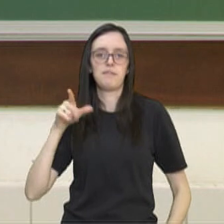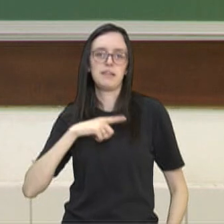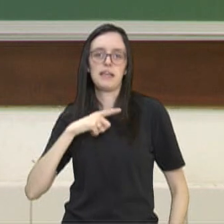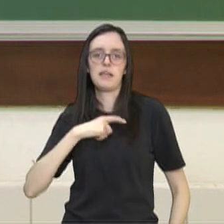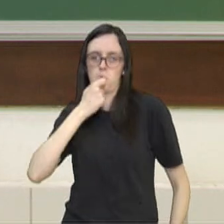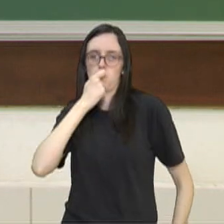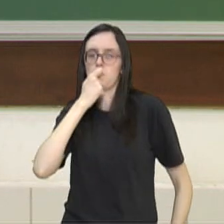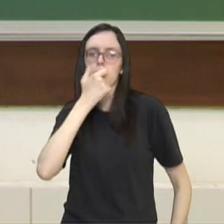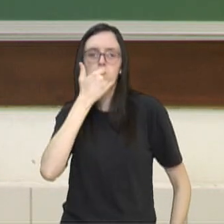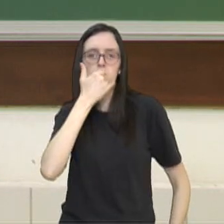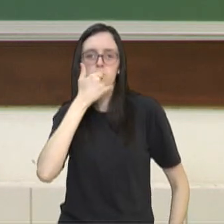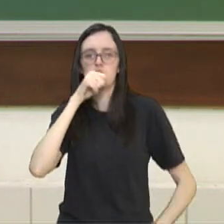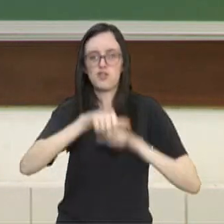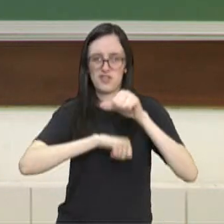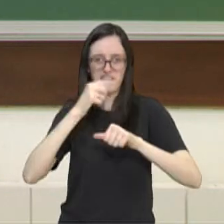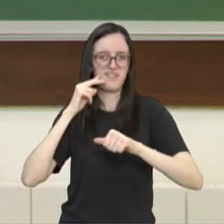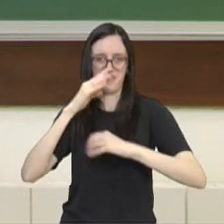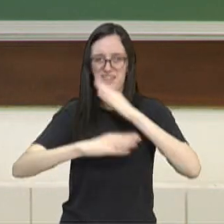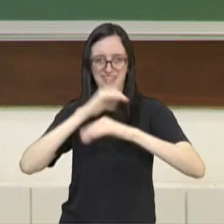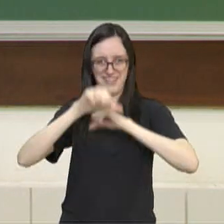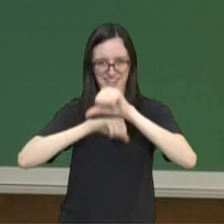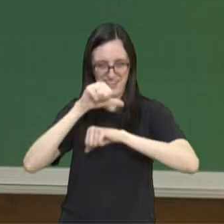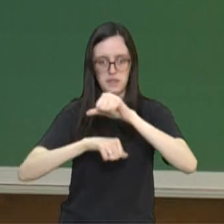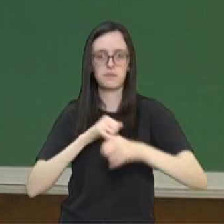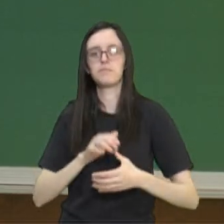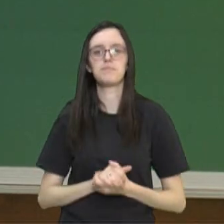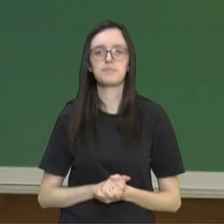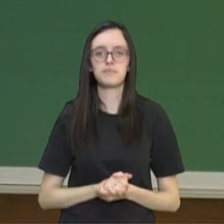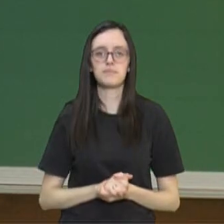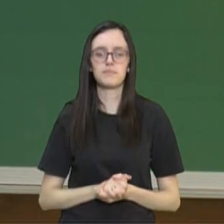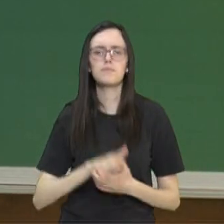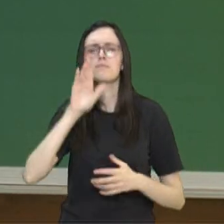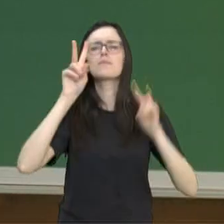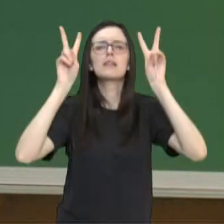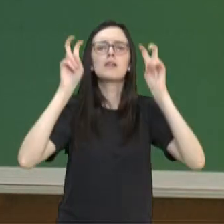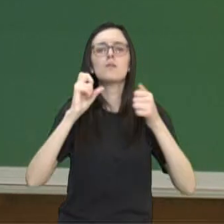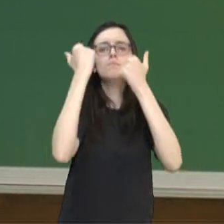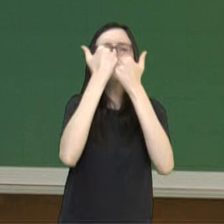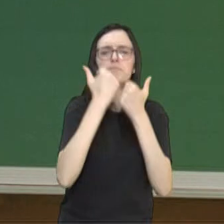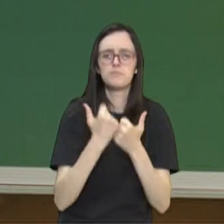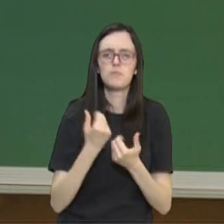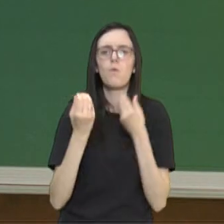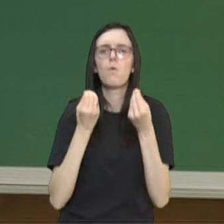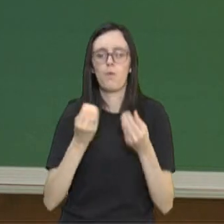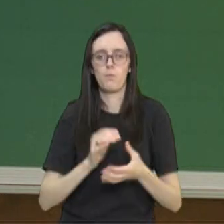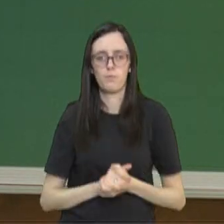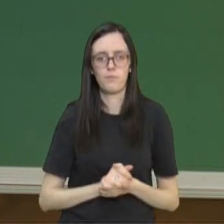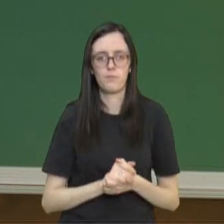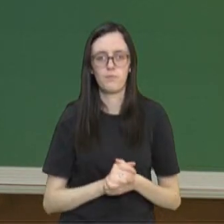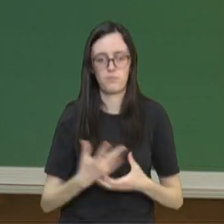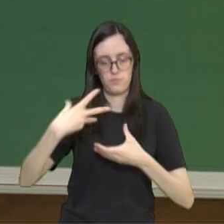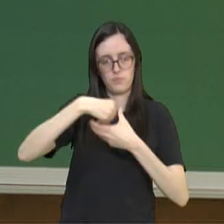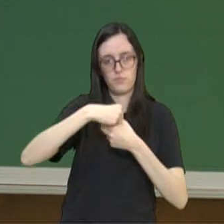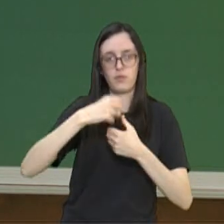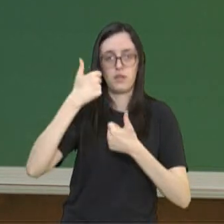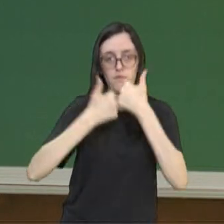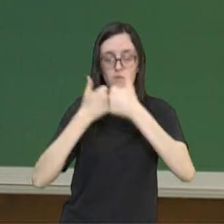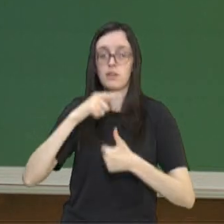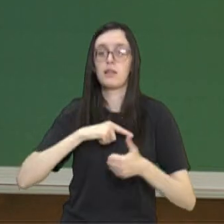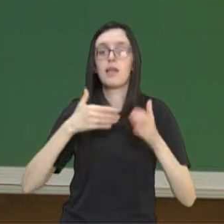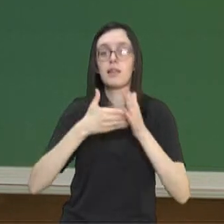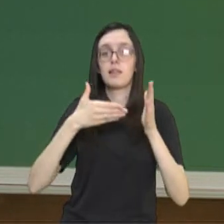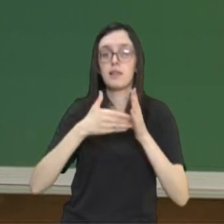os pés. Então, a gente percebe que alguns alunos iniciantes, às vezes confundem, eles veem na TV o futebol de campo e querem fazer